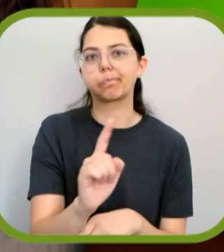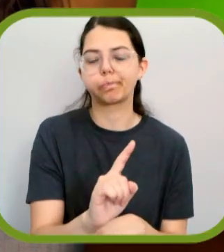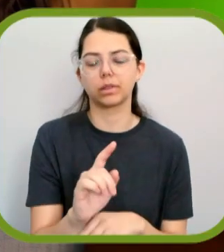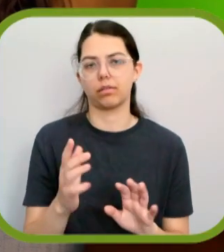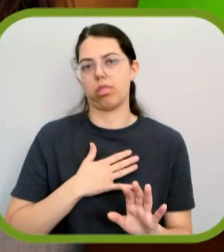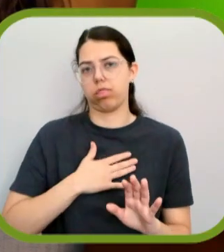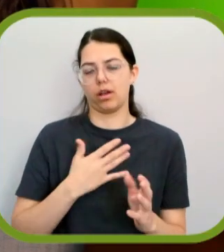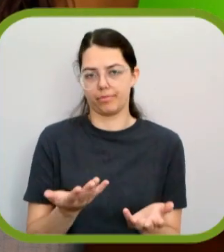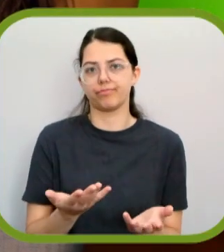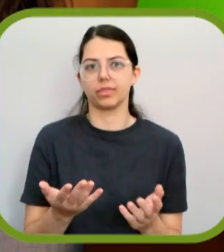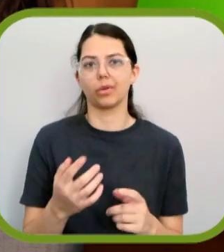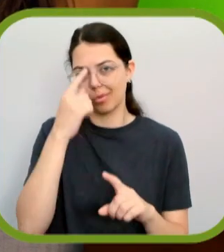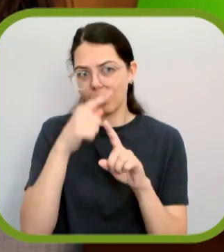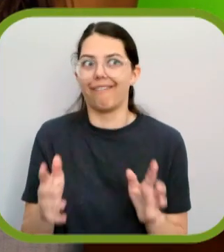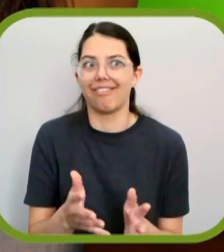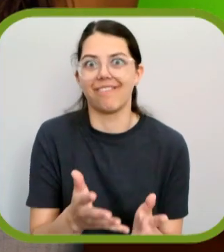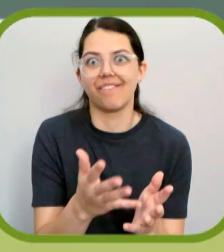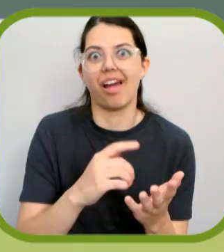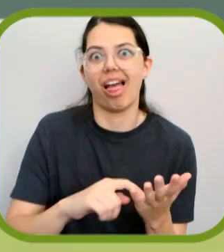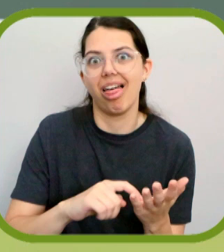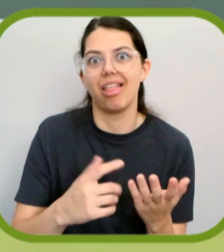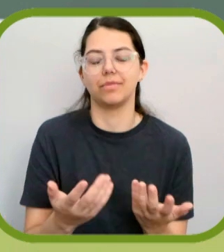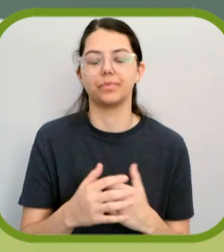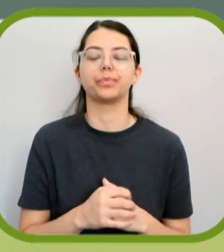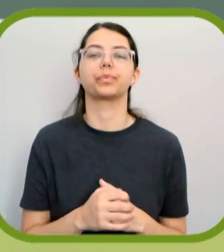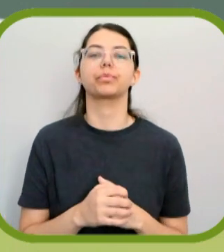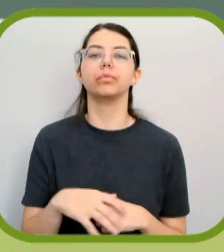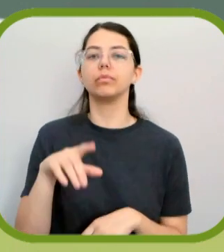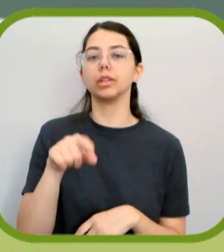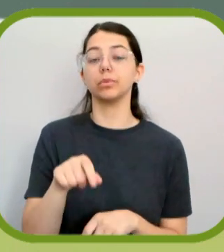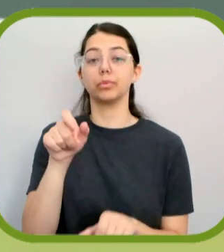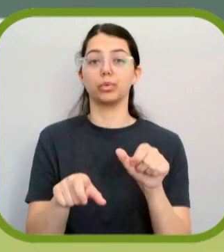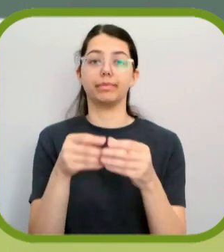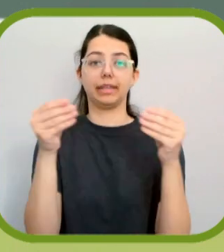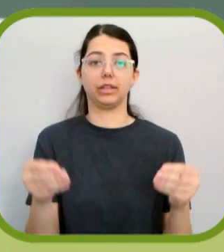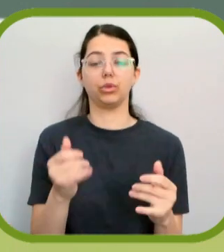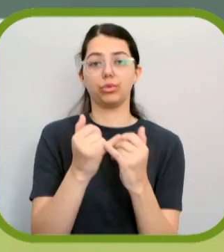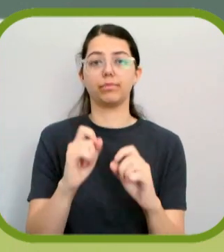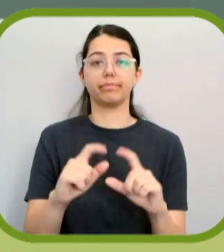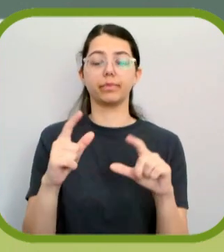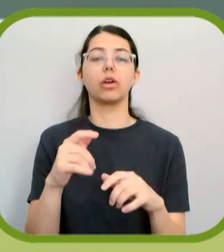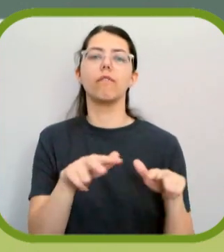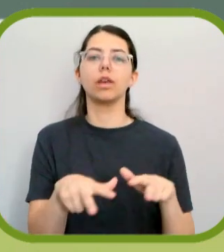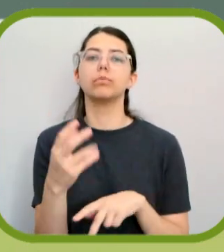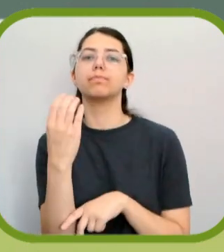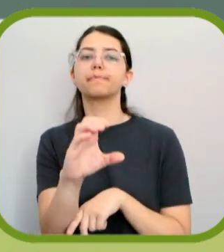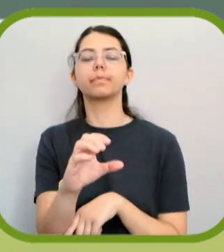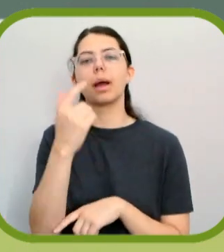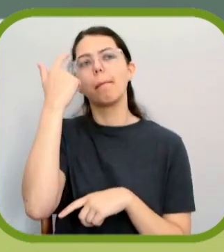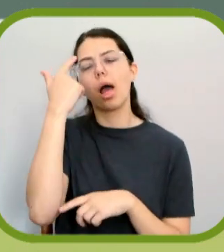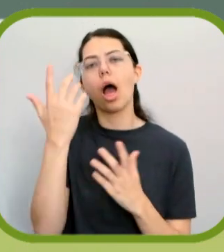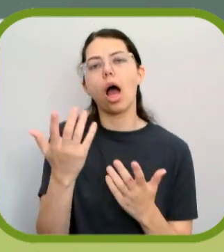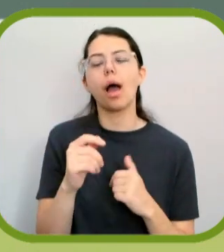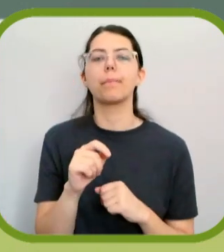usem. Depois, para além disto, eu acho que quem acede à rede, quem acede a um vídeo,